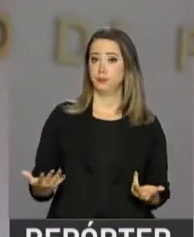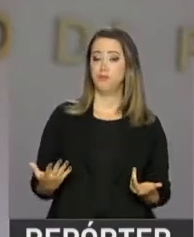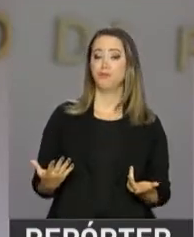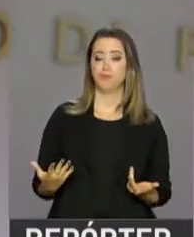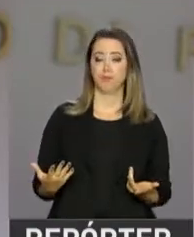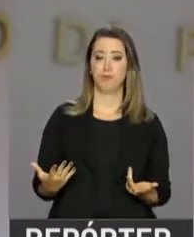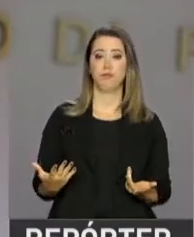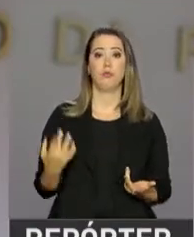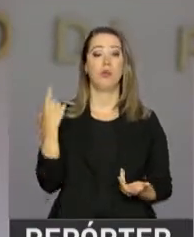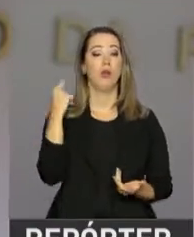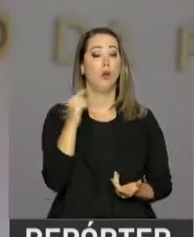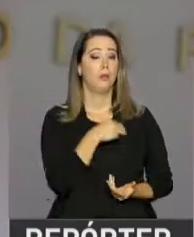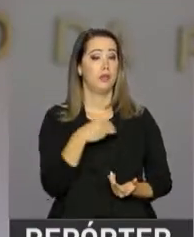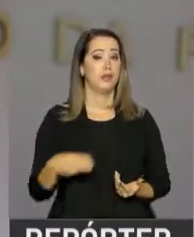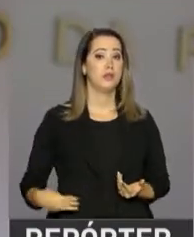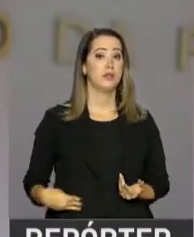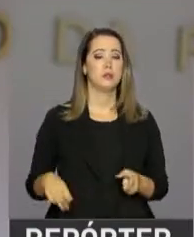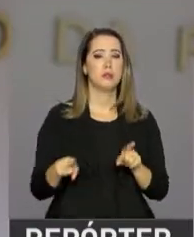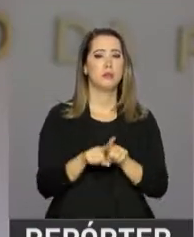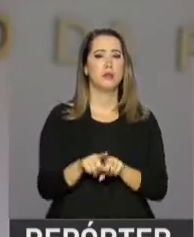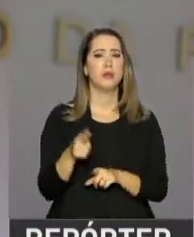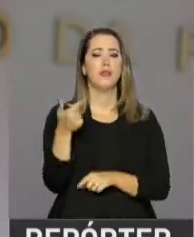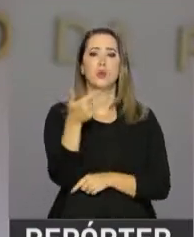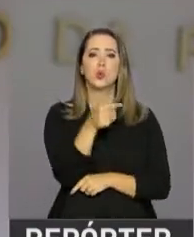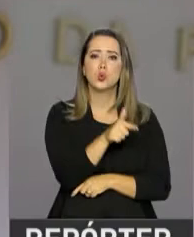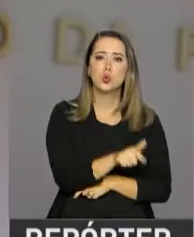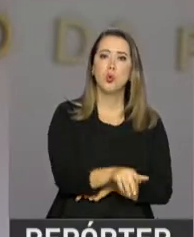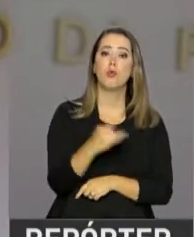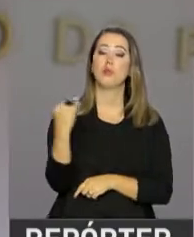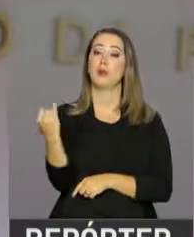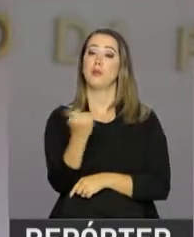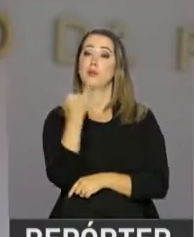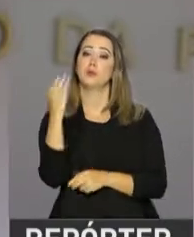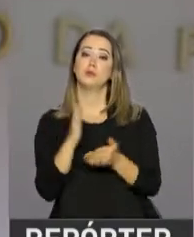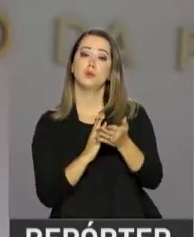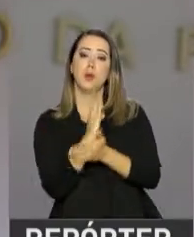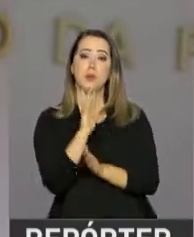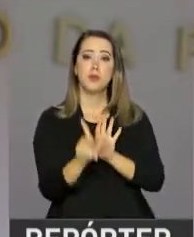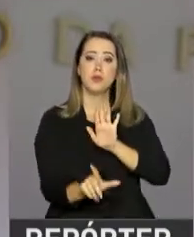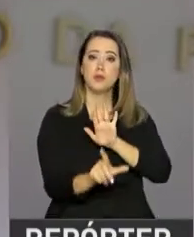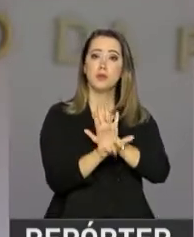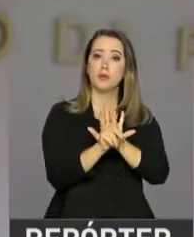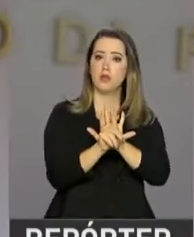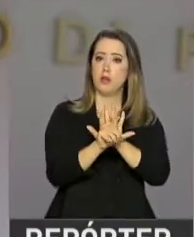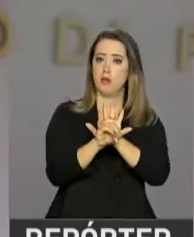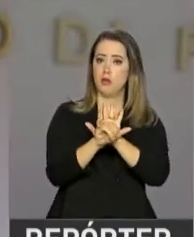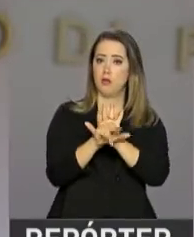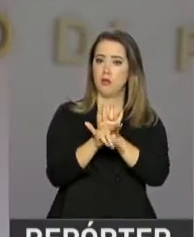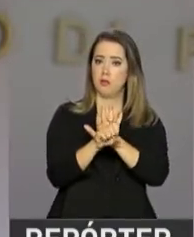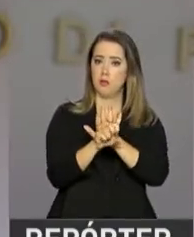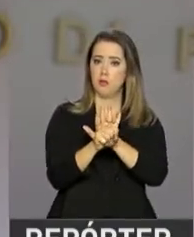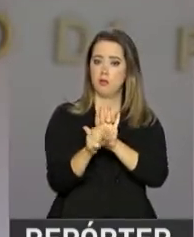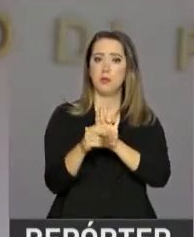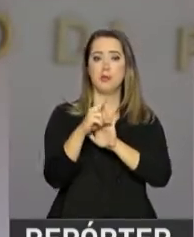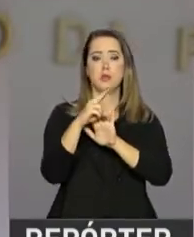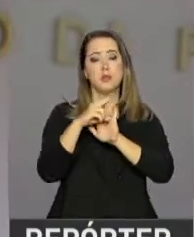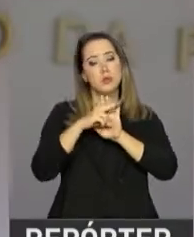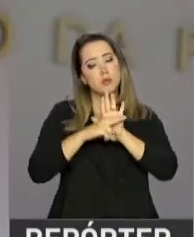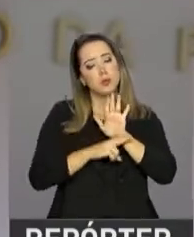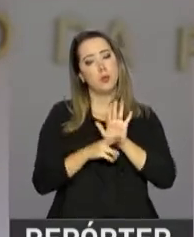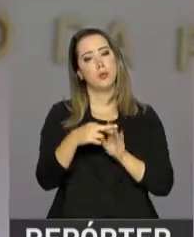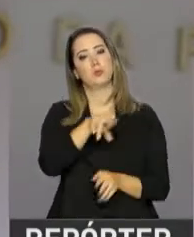Ainda, segundo o Henrique Meirelles falou mais uma vez sobre a importância da aprovação da reforma da Previdência para que as normas que regem